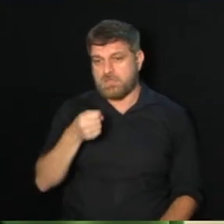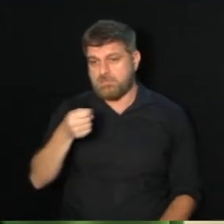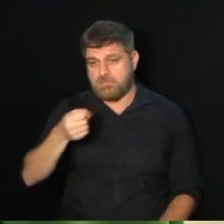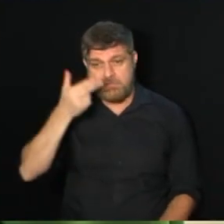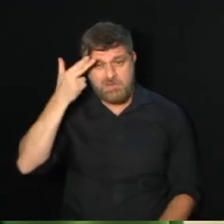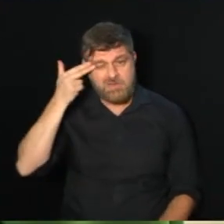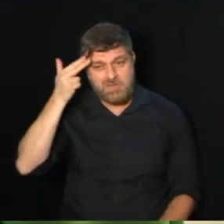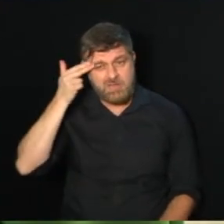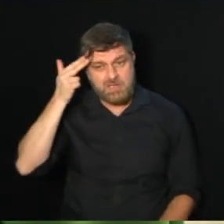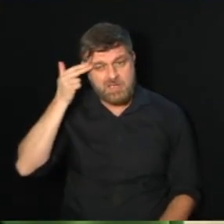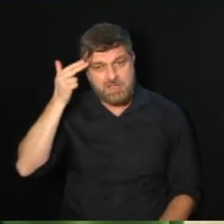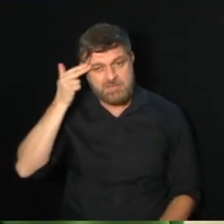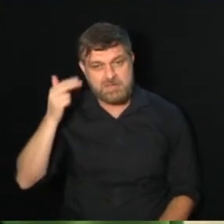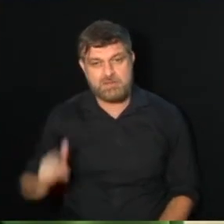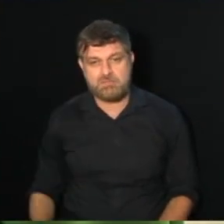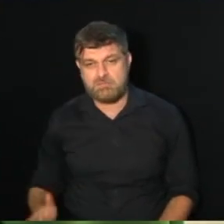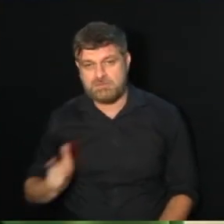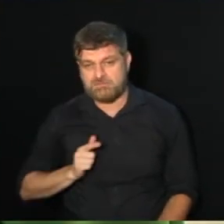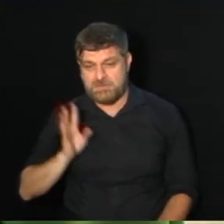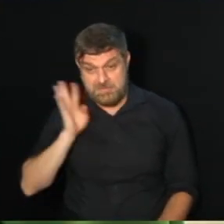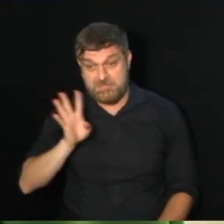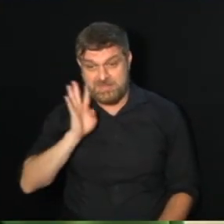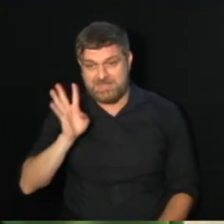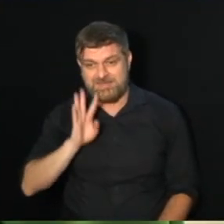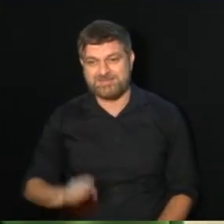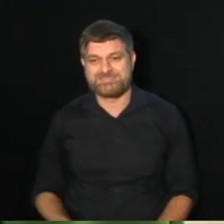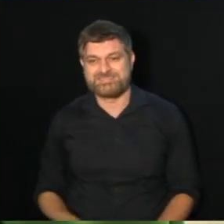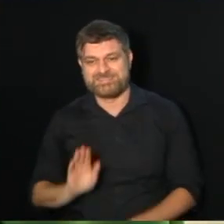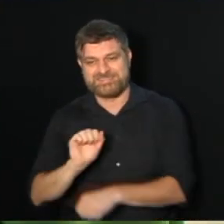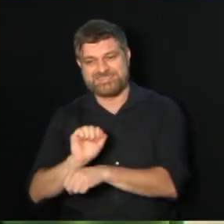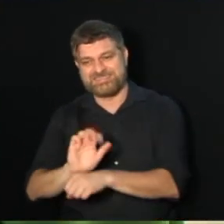jornalista Gabriel Castro. Vai estar bem bacana. Até lá.